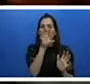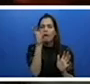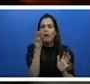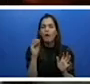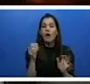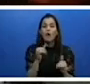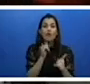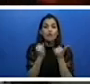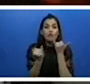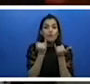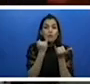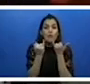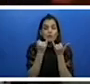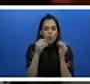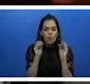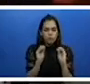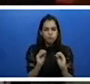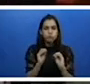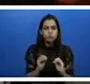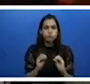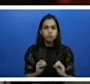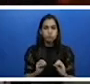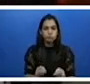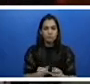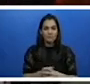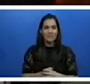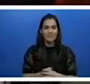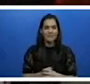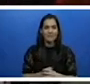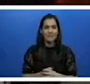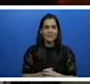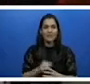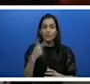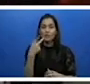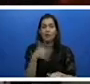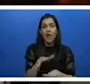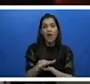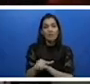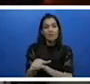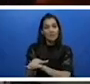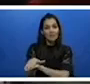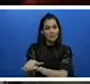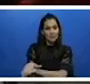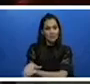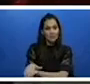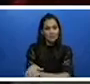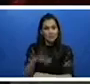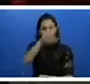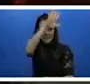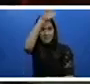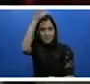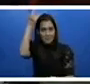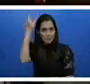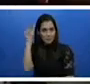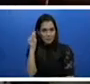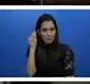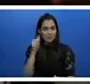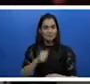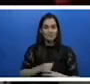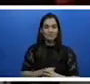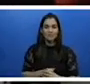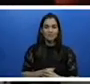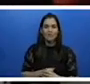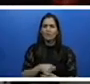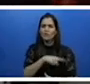as informações desse pequeno textinho que fala da tartaruga da Amazônia. Escrever por extenso a medida